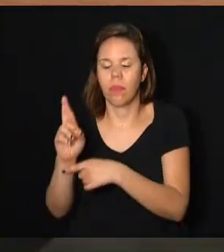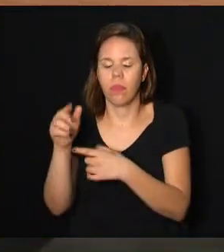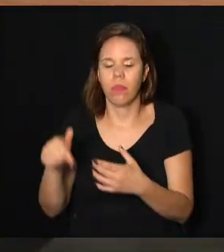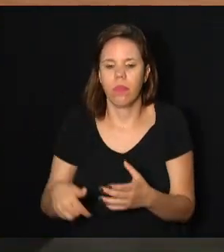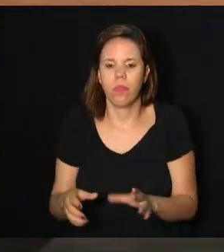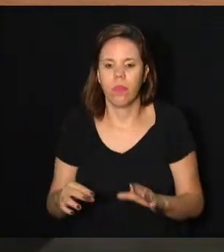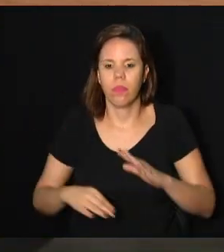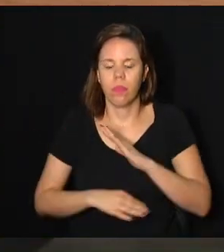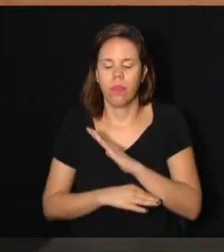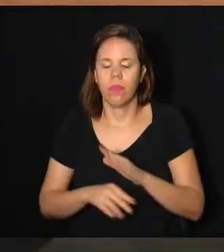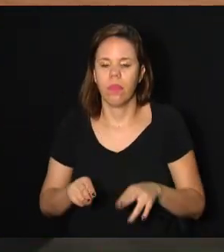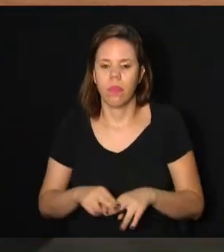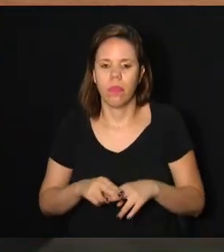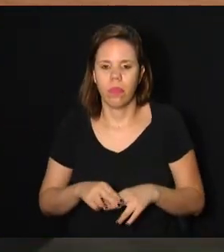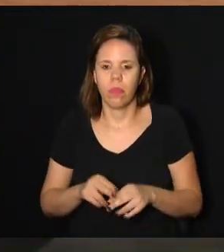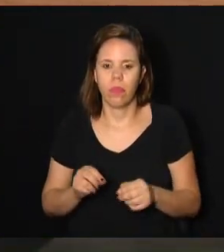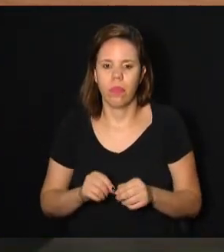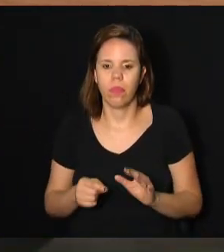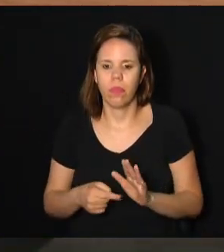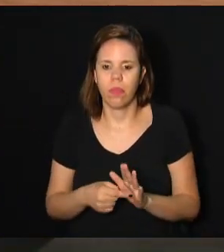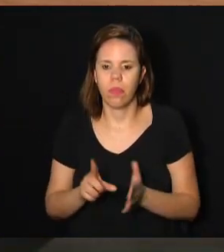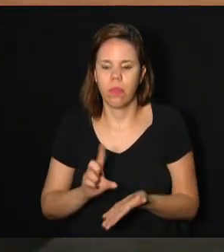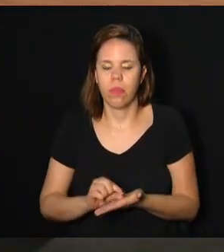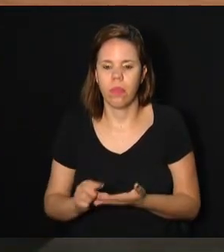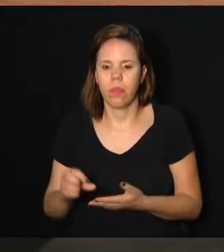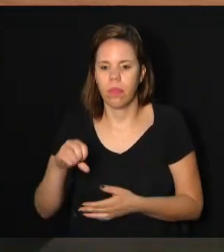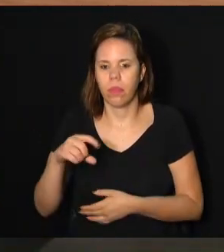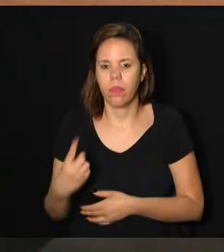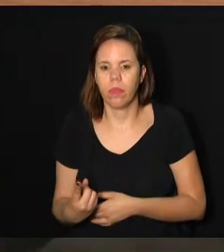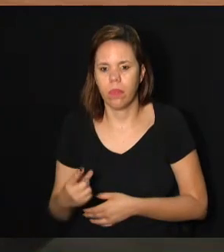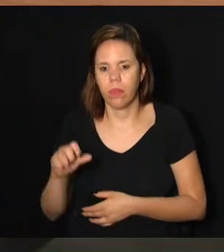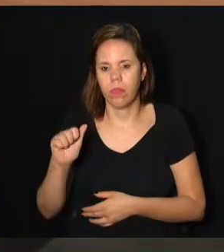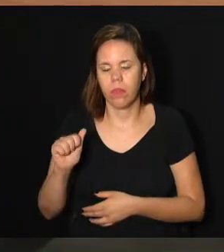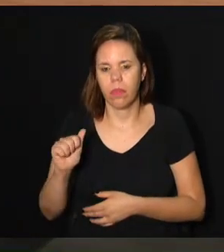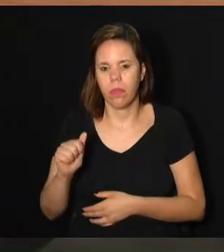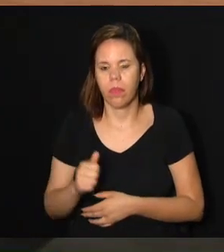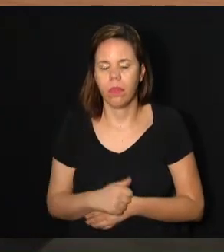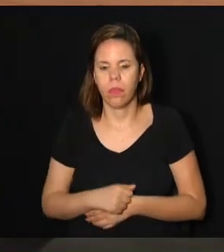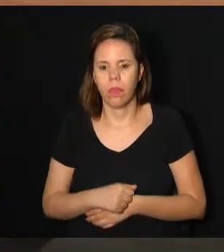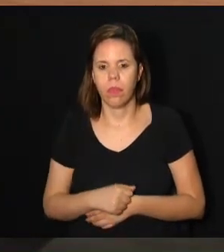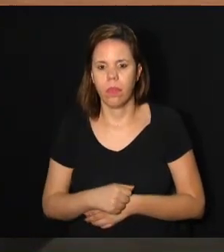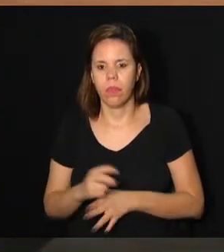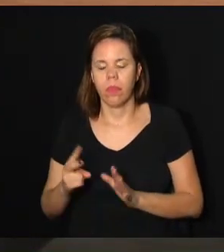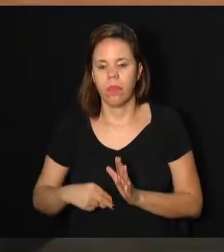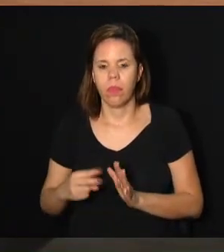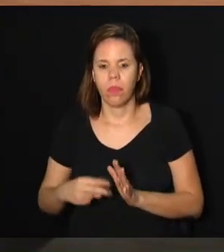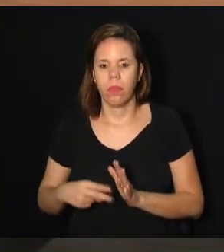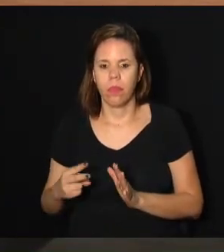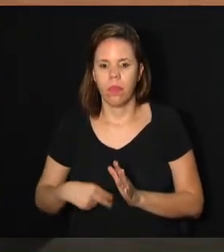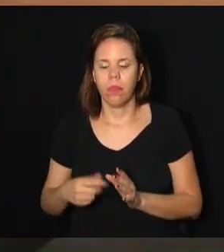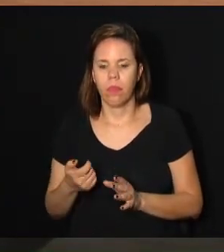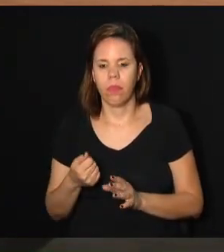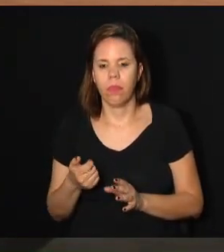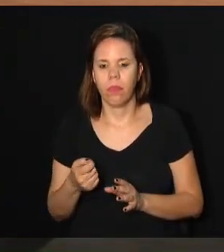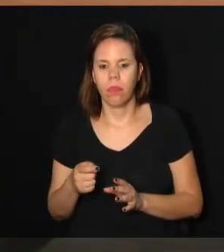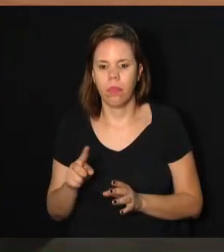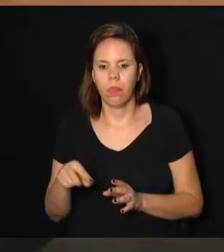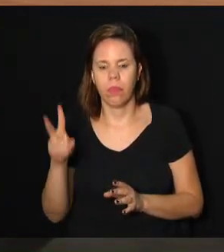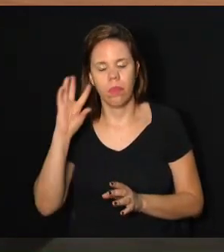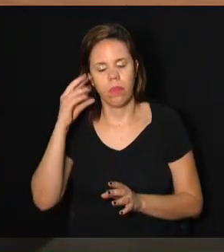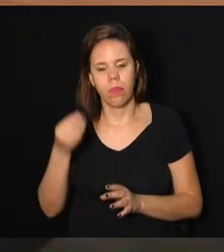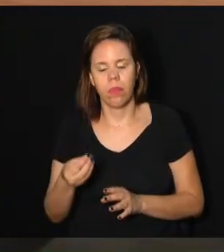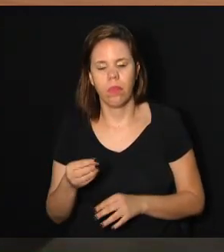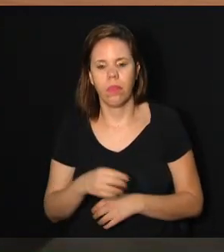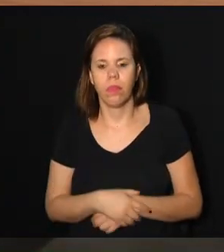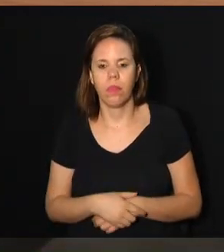por isso que nós estamos colocando o artigo 91A. E aí eu vou ler um pedaço para que vocês